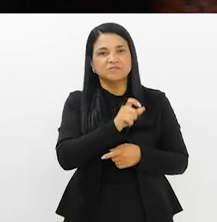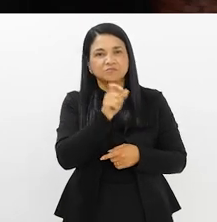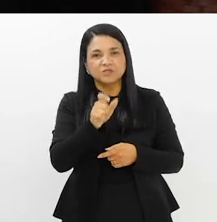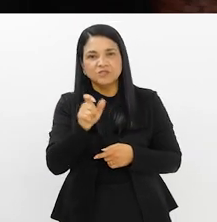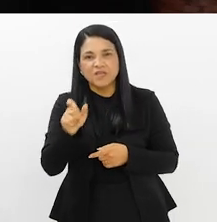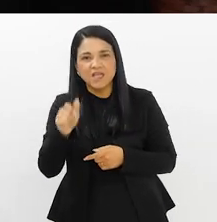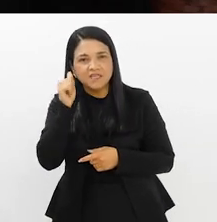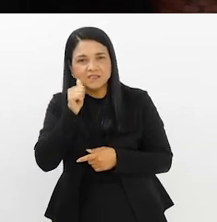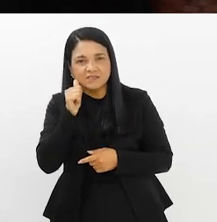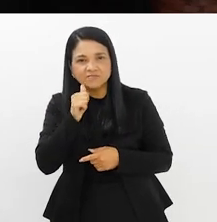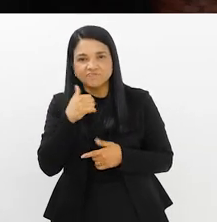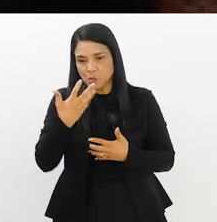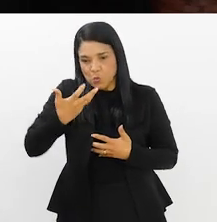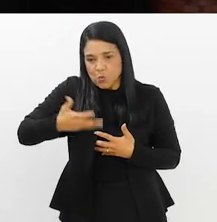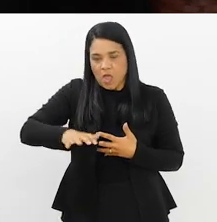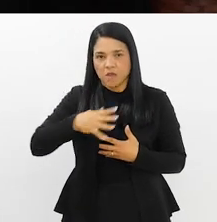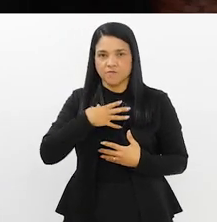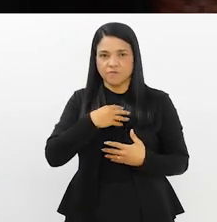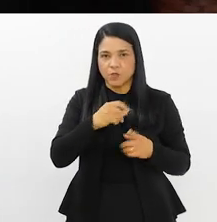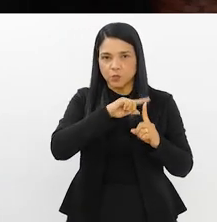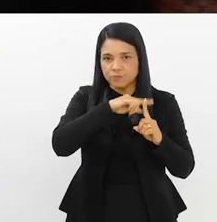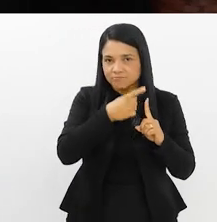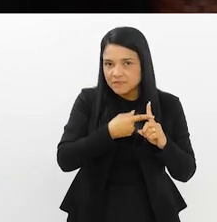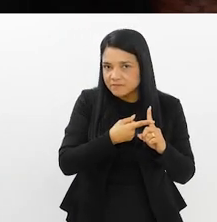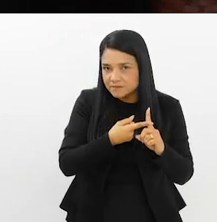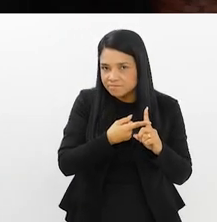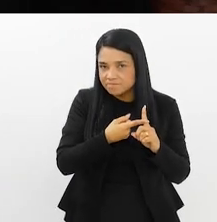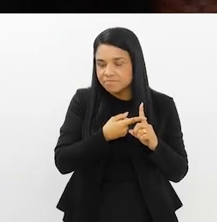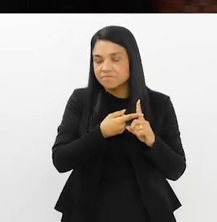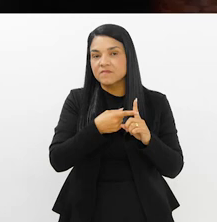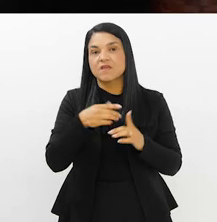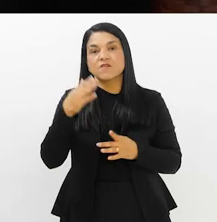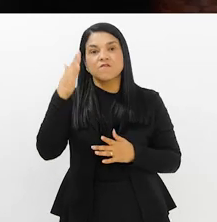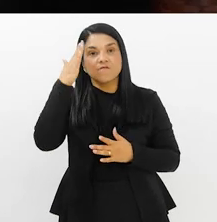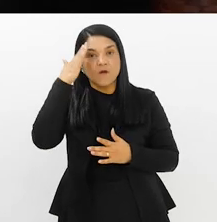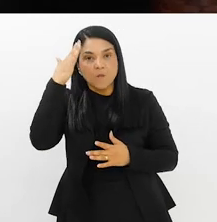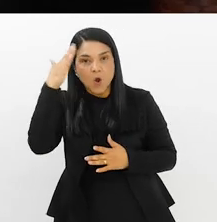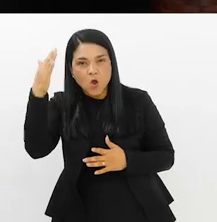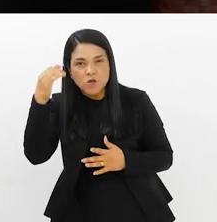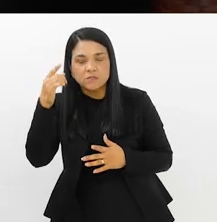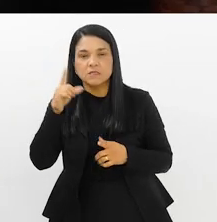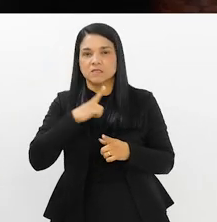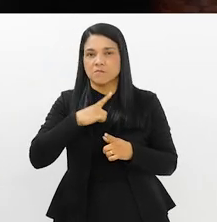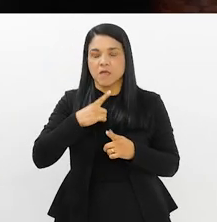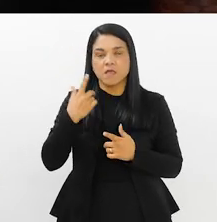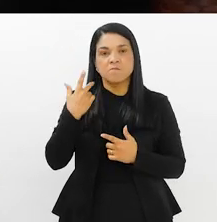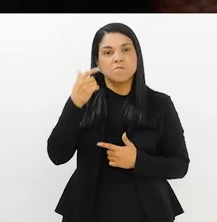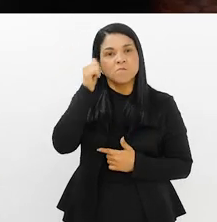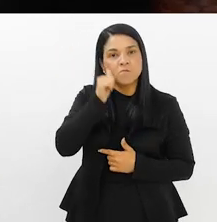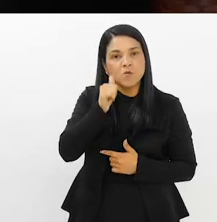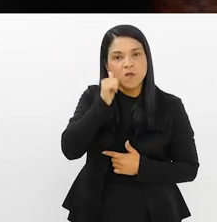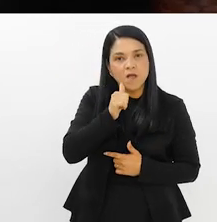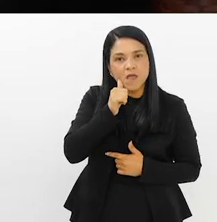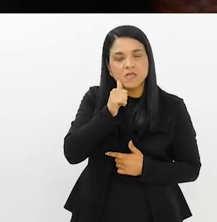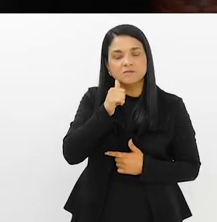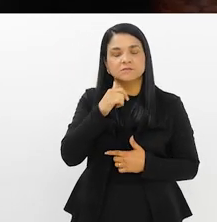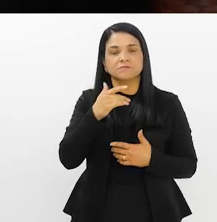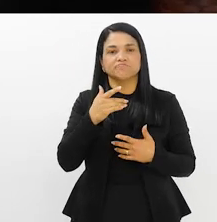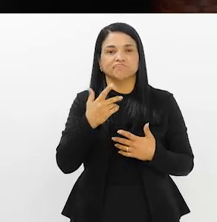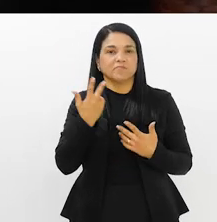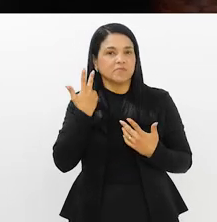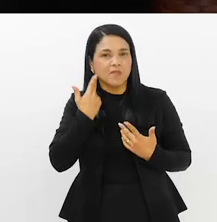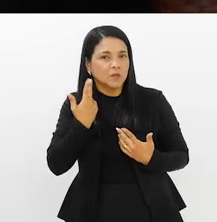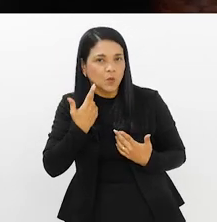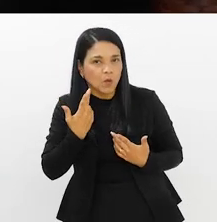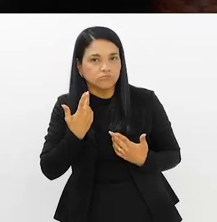que não desejam ter filhos. Mas o fato é que, tanto famosas quanto anônimas, as mulheres estão